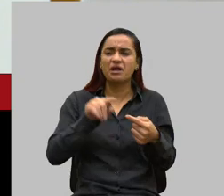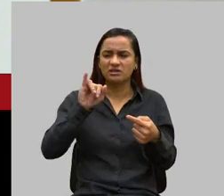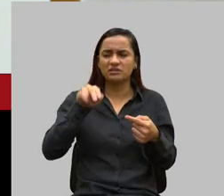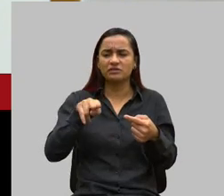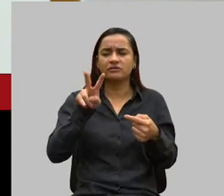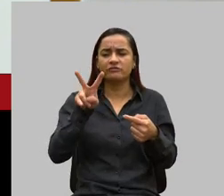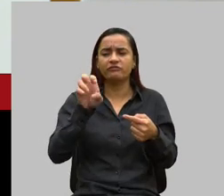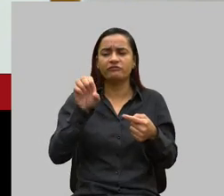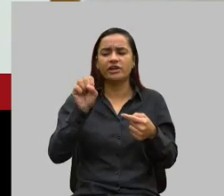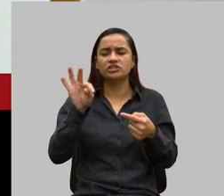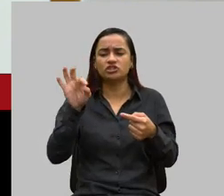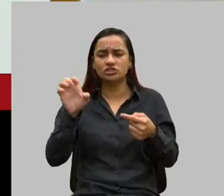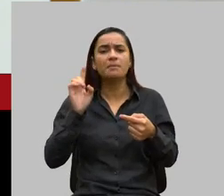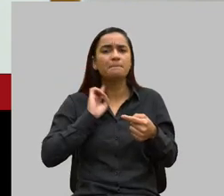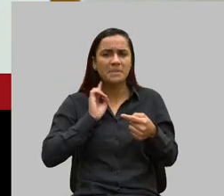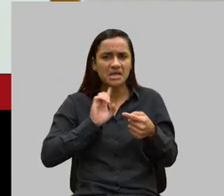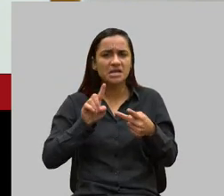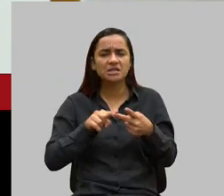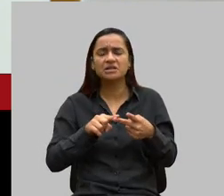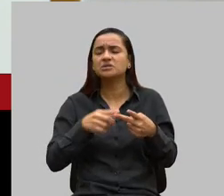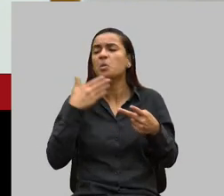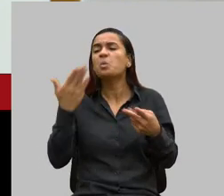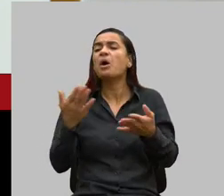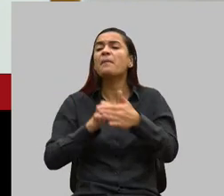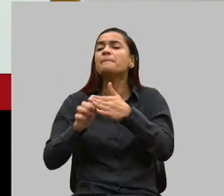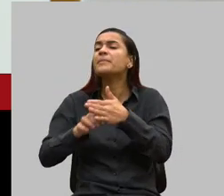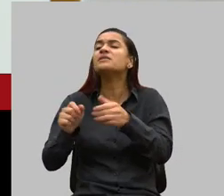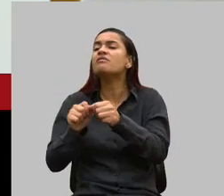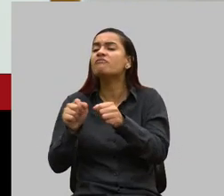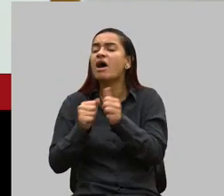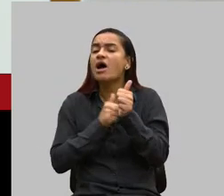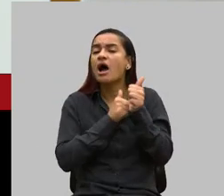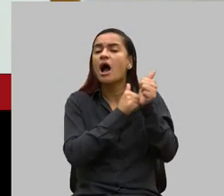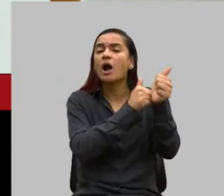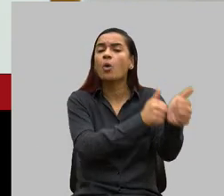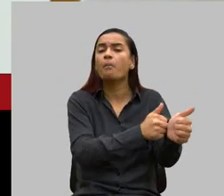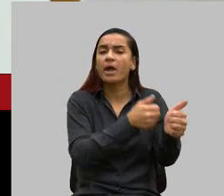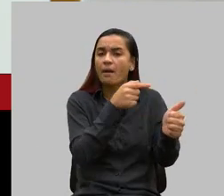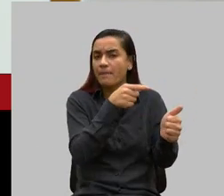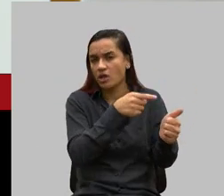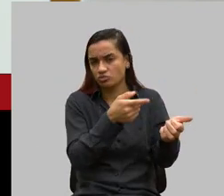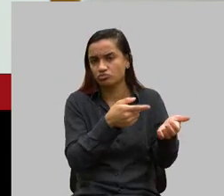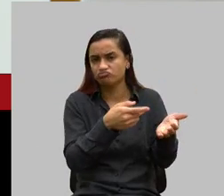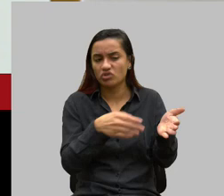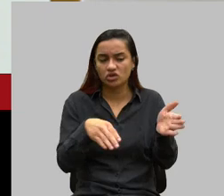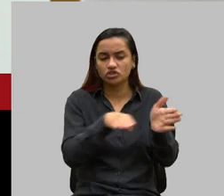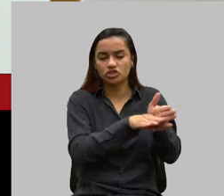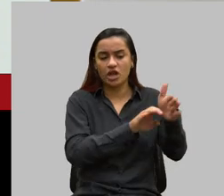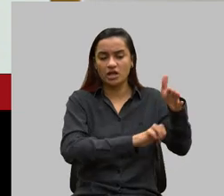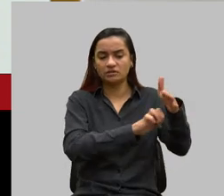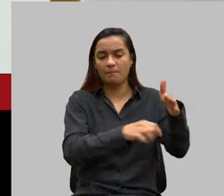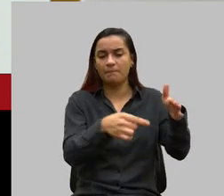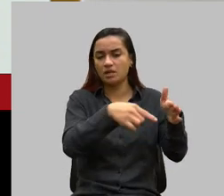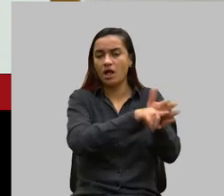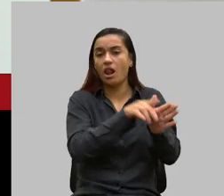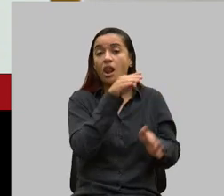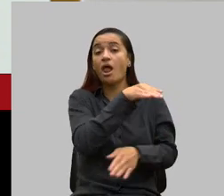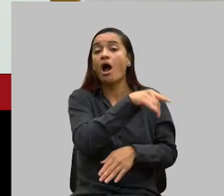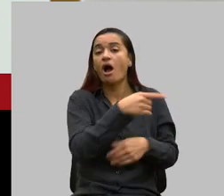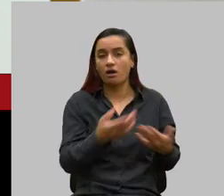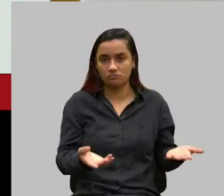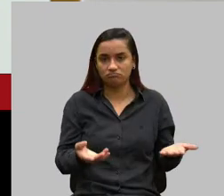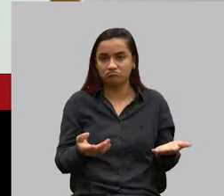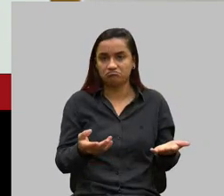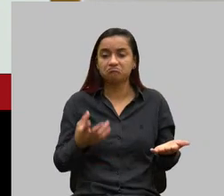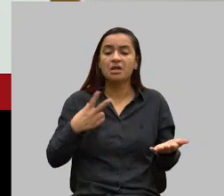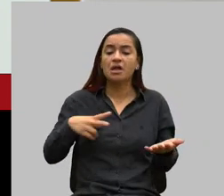faz esse acompanhamento da chegada dessa empresa eh na ponta e quem pode ser o